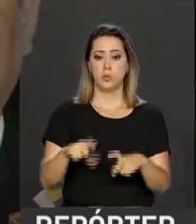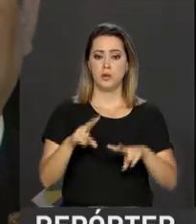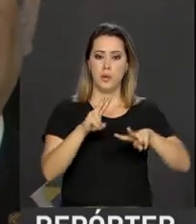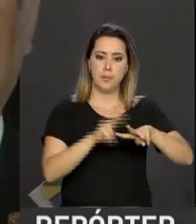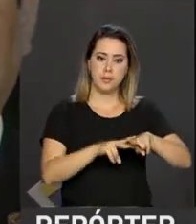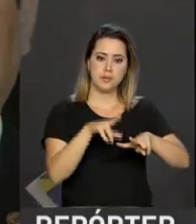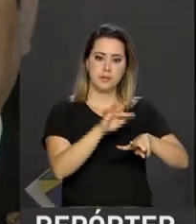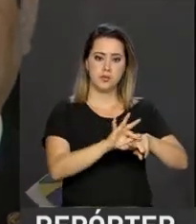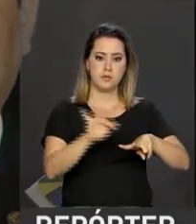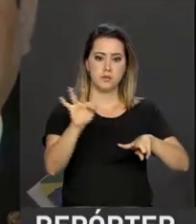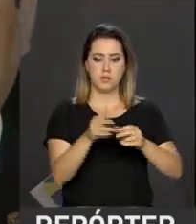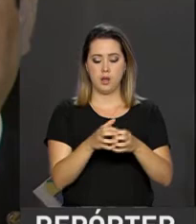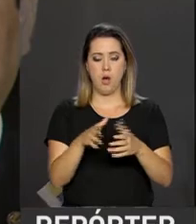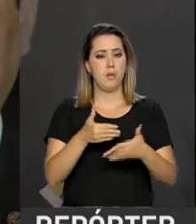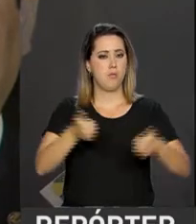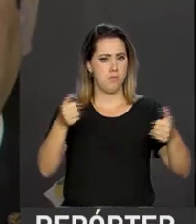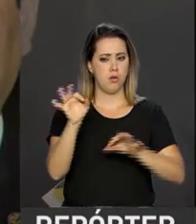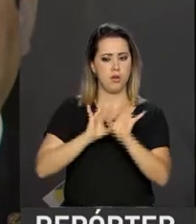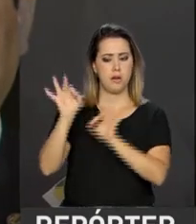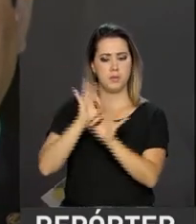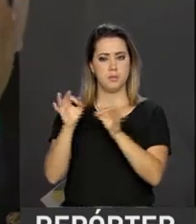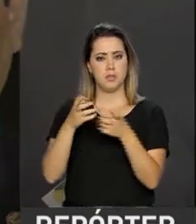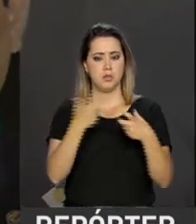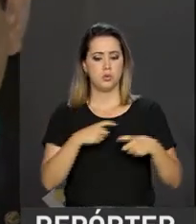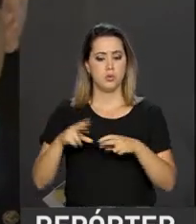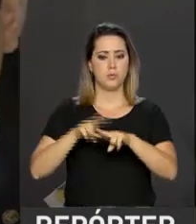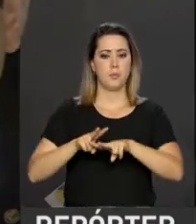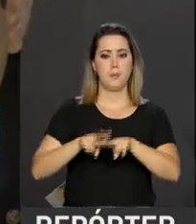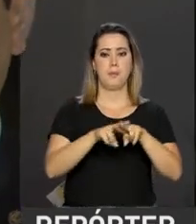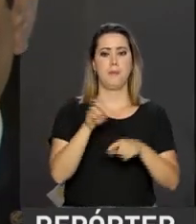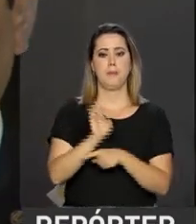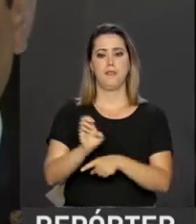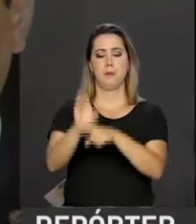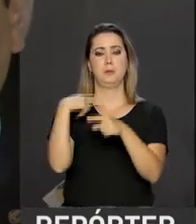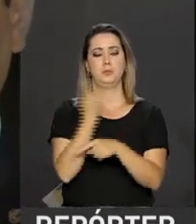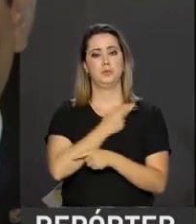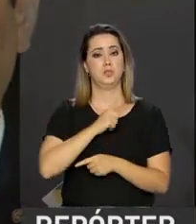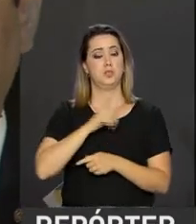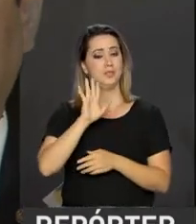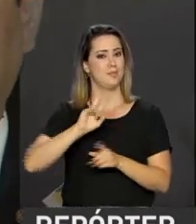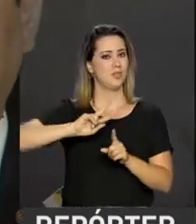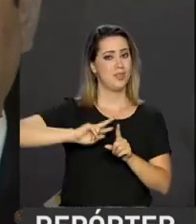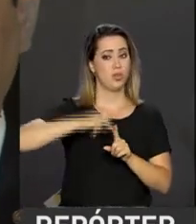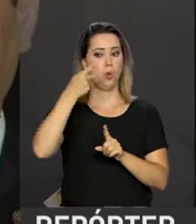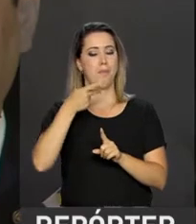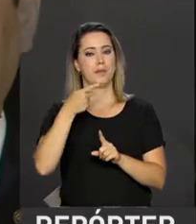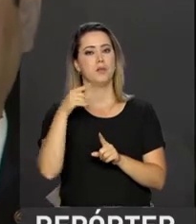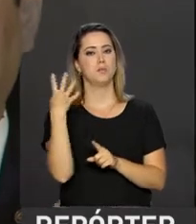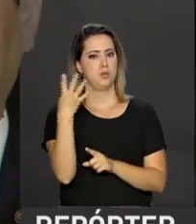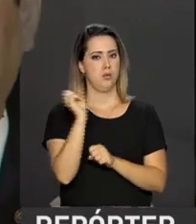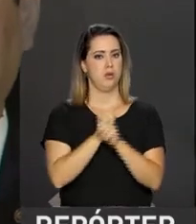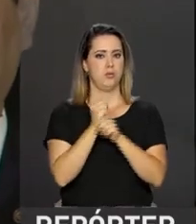e ampliação da sua rede de presídios estaduais. Nós já temos uma situação que dobramos em 4 anos